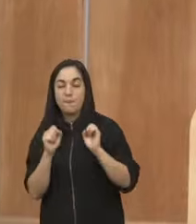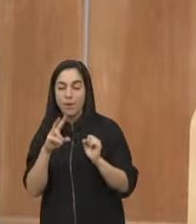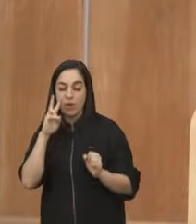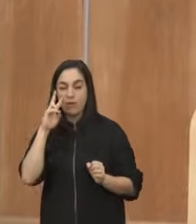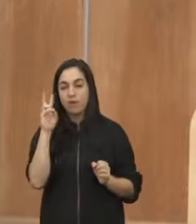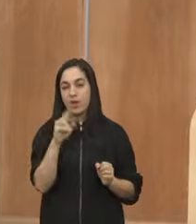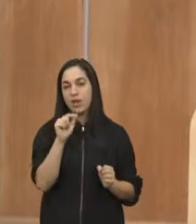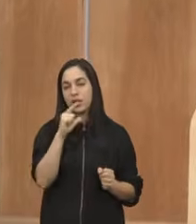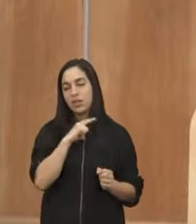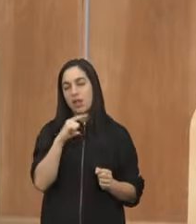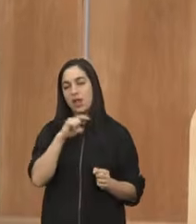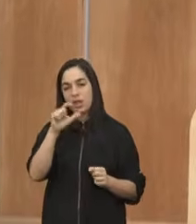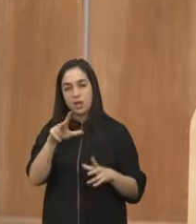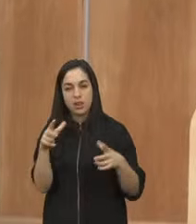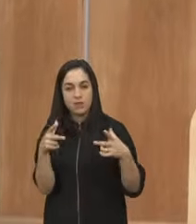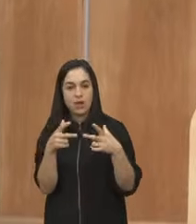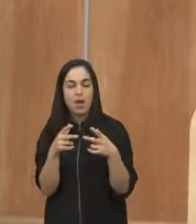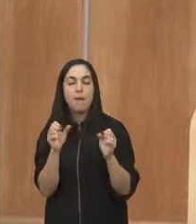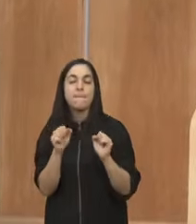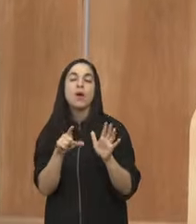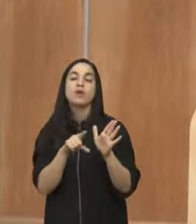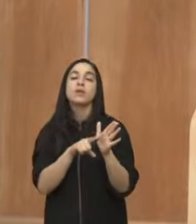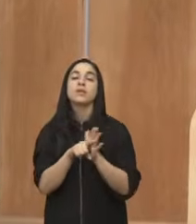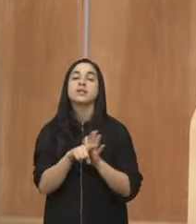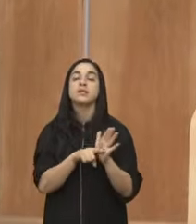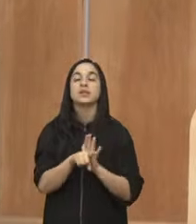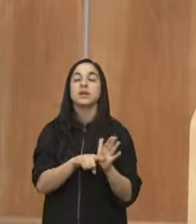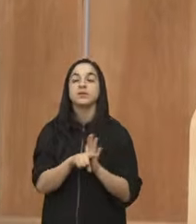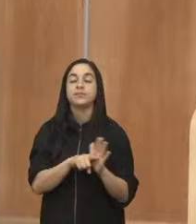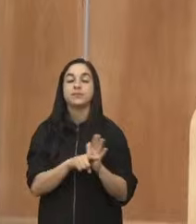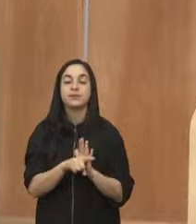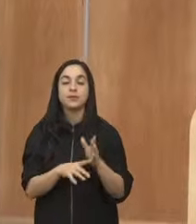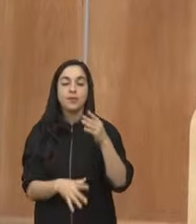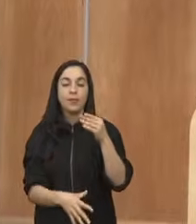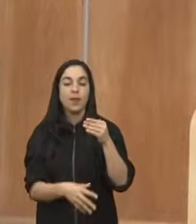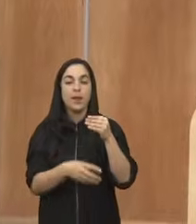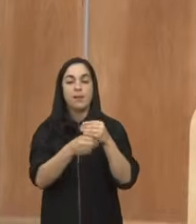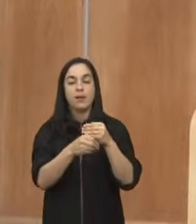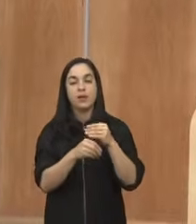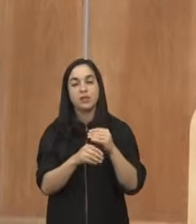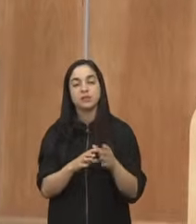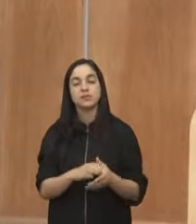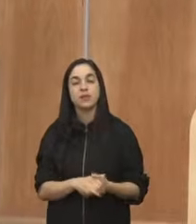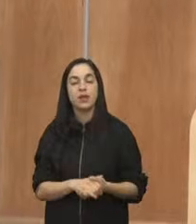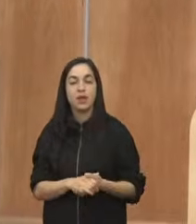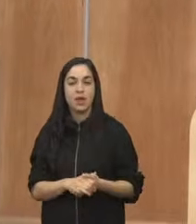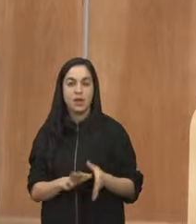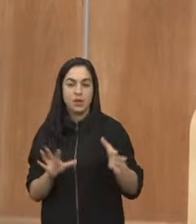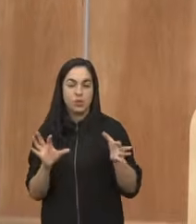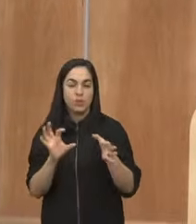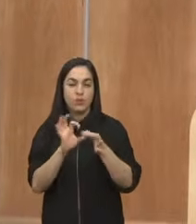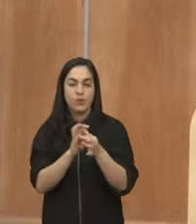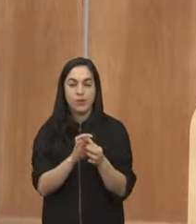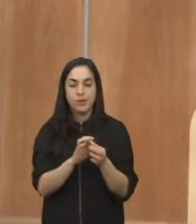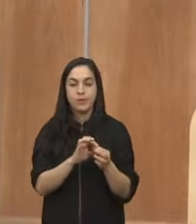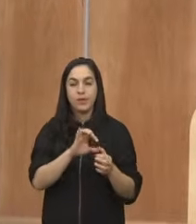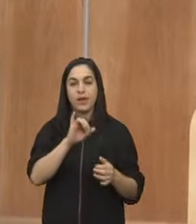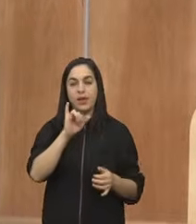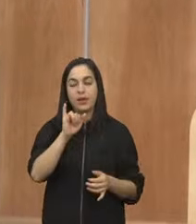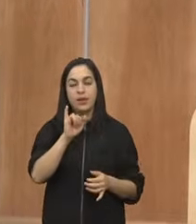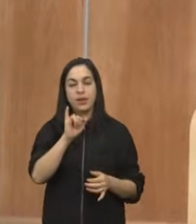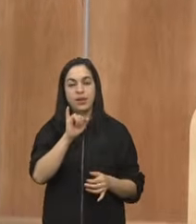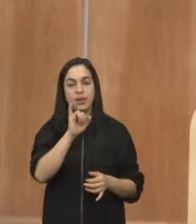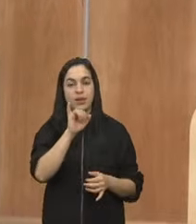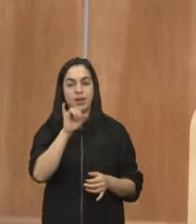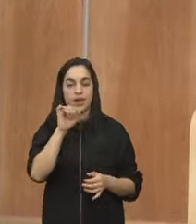registrado aqui na TV Câmara, vocês podem pesquisar. Essa Emenda Constitucional, ela unificou o ISSQN, que é o Imposto sobre Bens e Serviços de